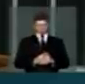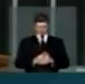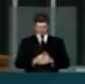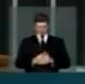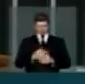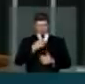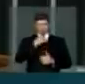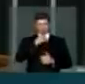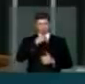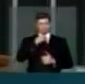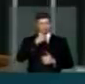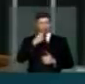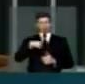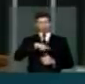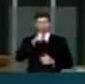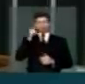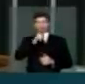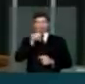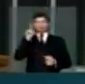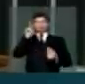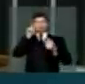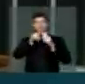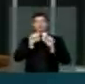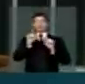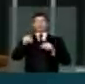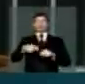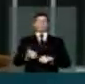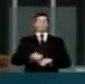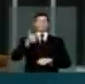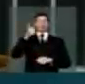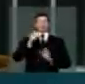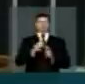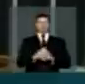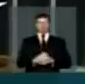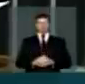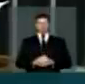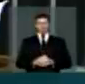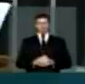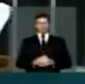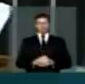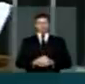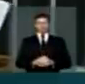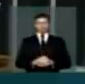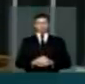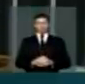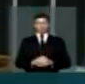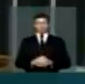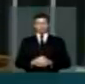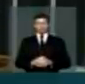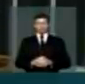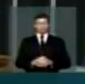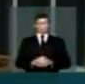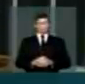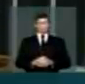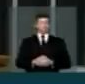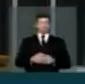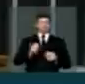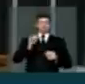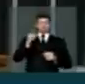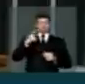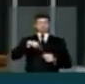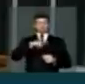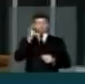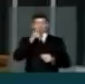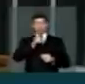que nós alcançássemos aquele que seria o ideal. Se não podemos chegar ao ideal, pelo menos que façamos com que